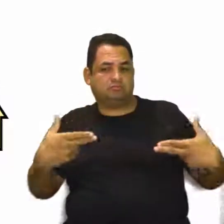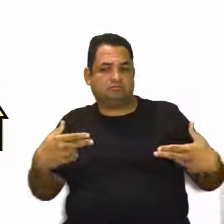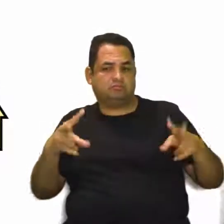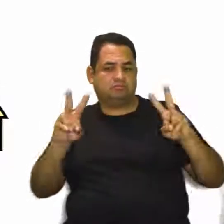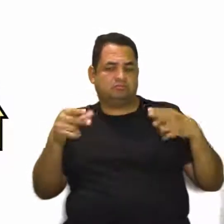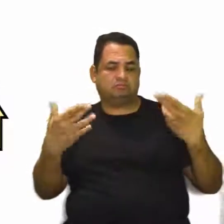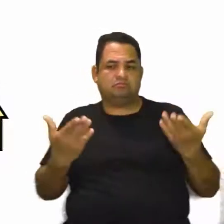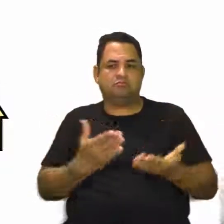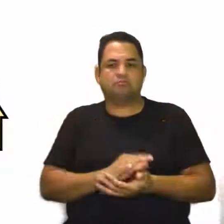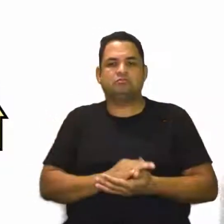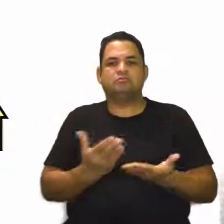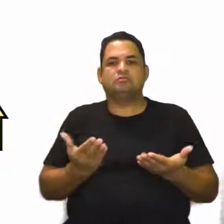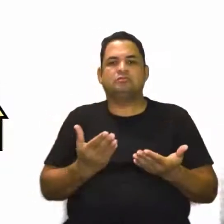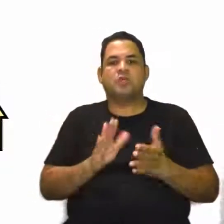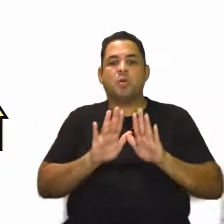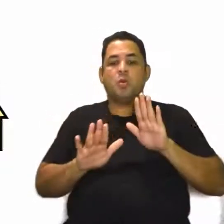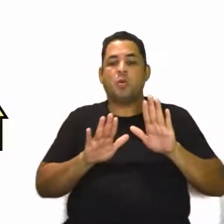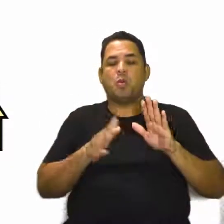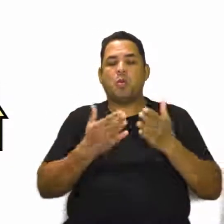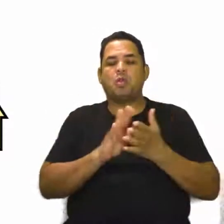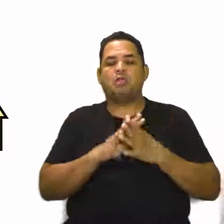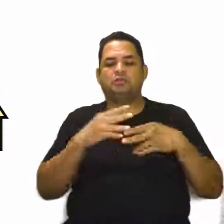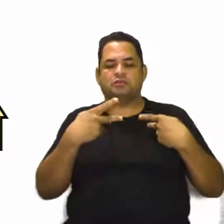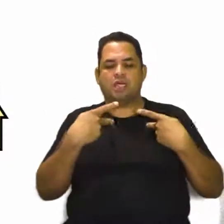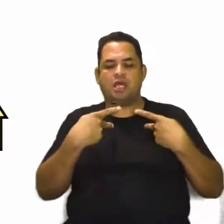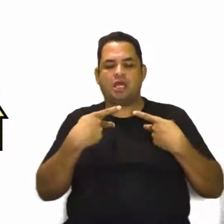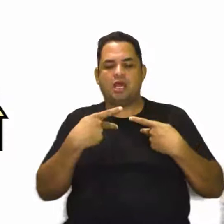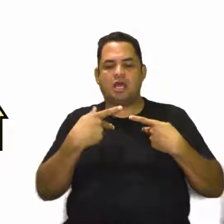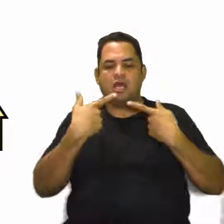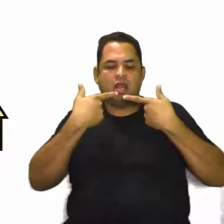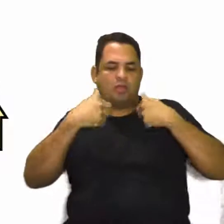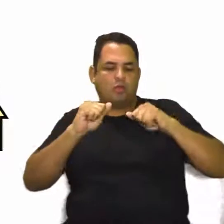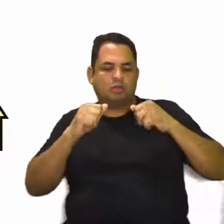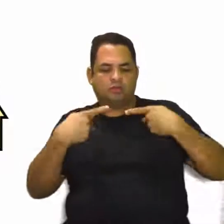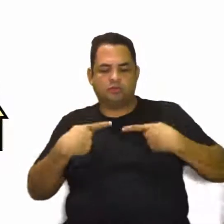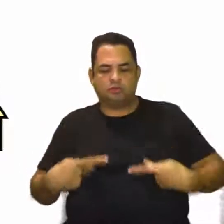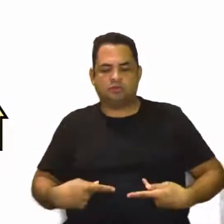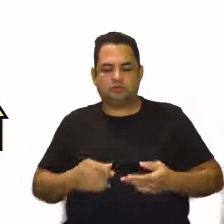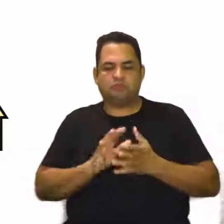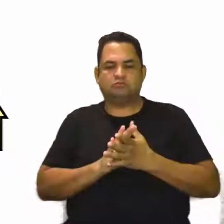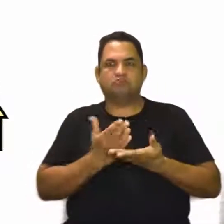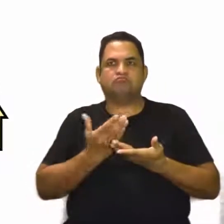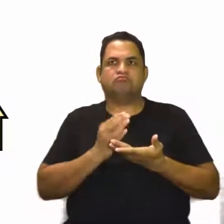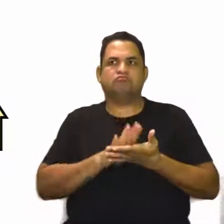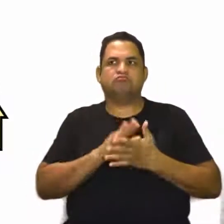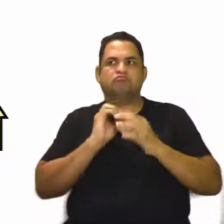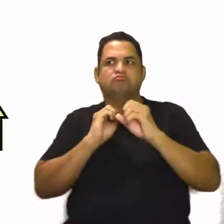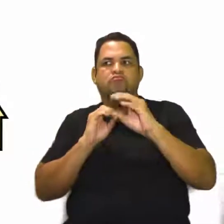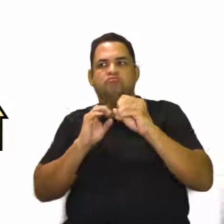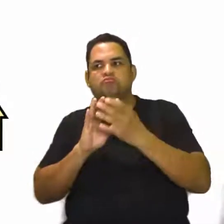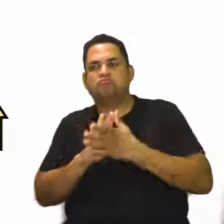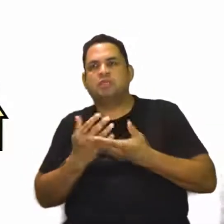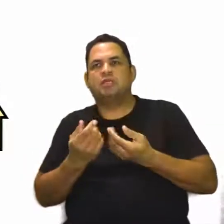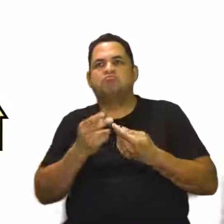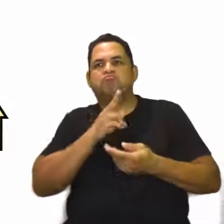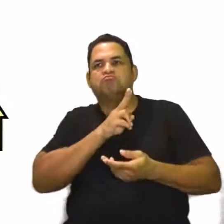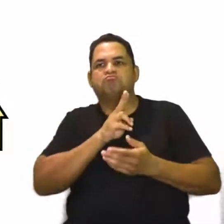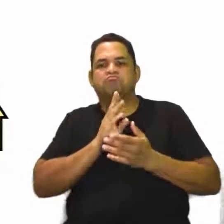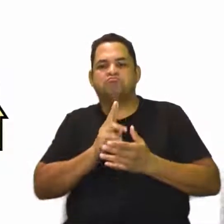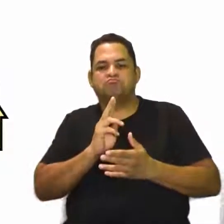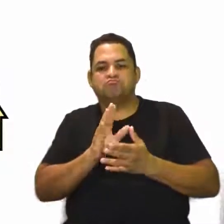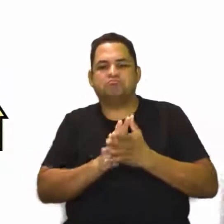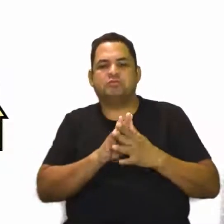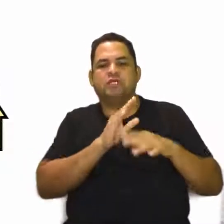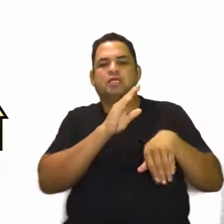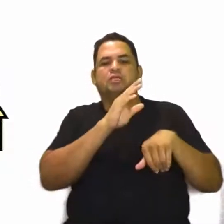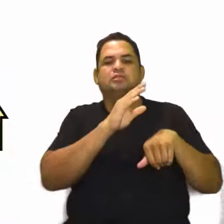cuidar realmente com essa linguagem do corpo. Nós podemos transmitir aí um processo de doença, um processo de